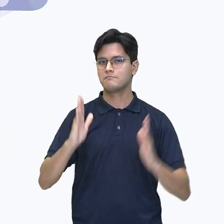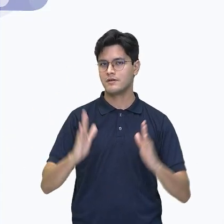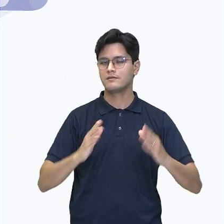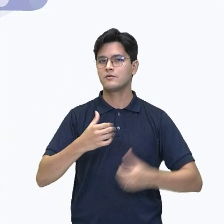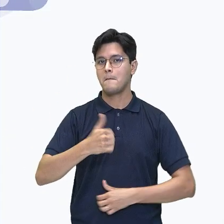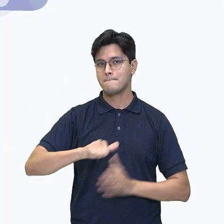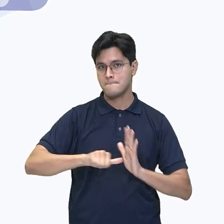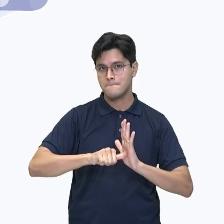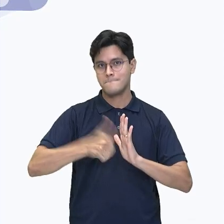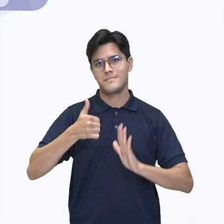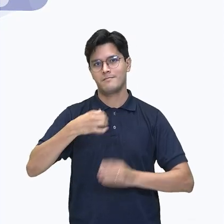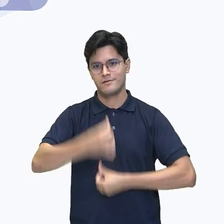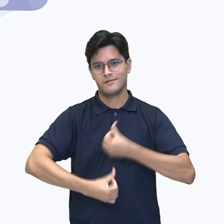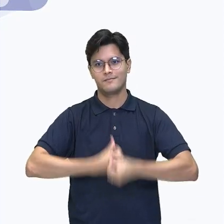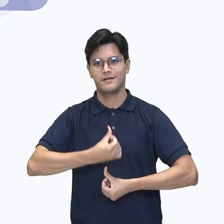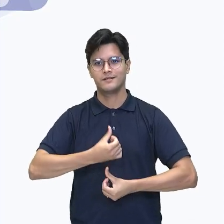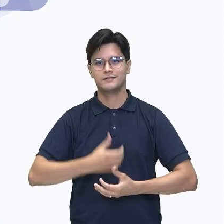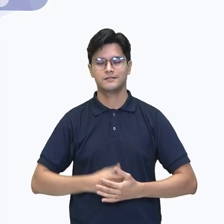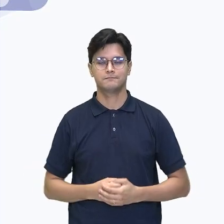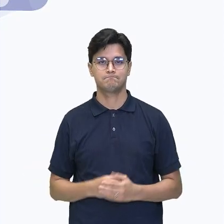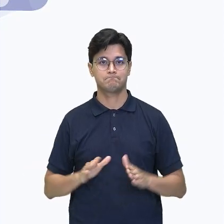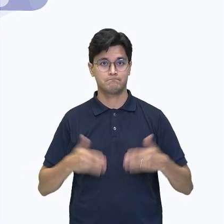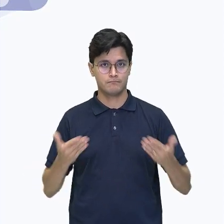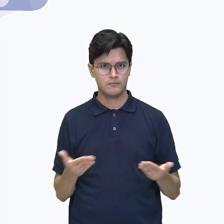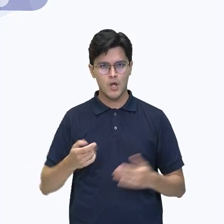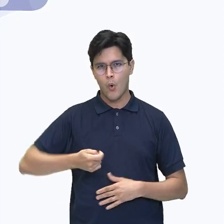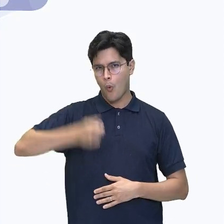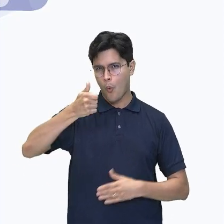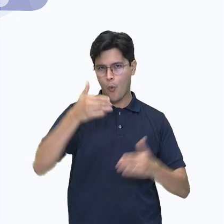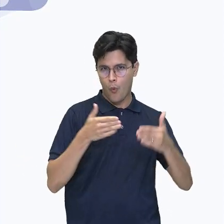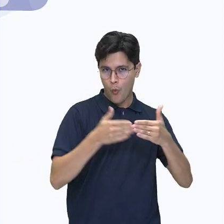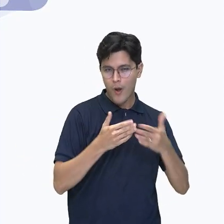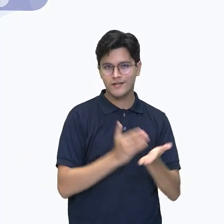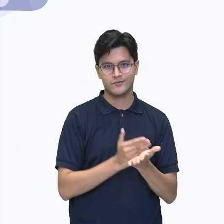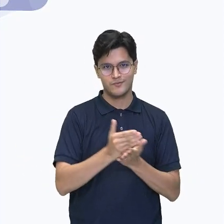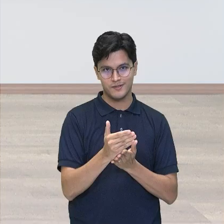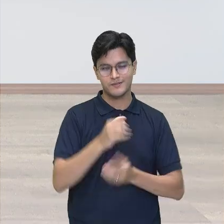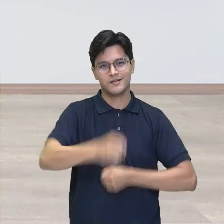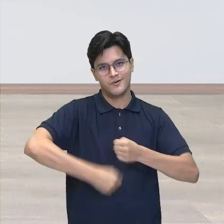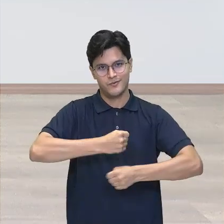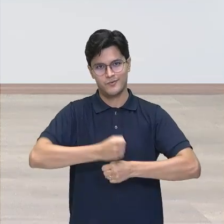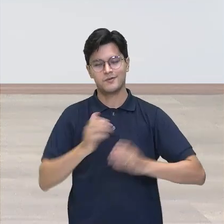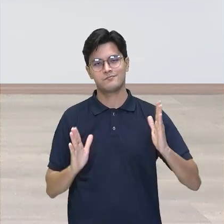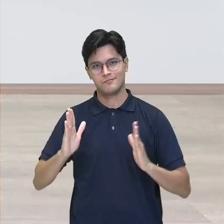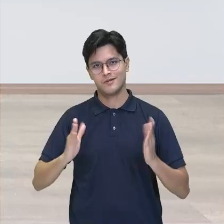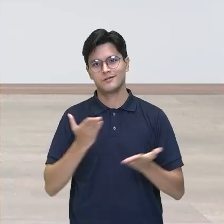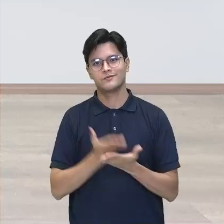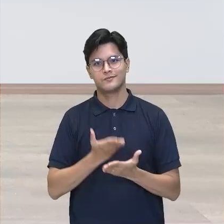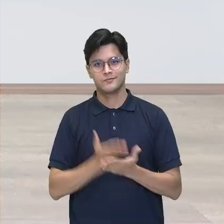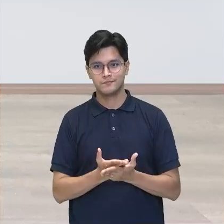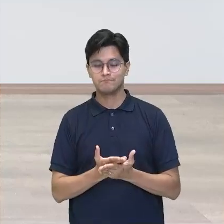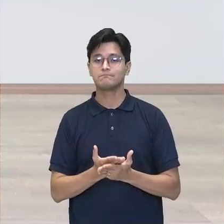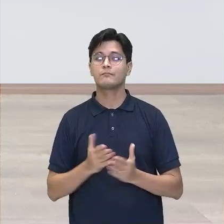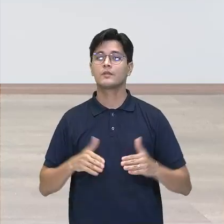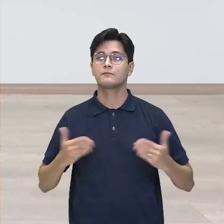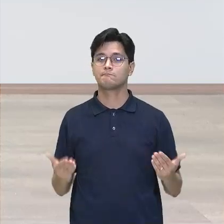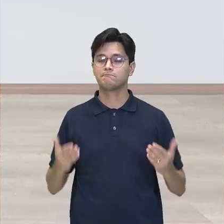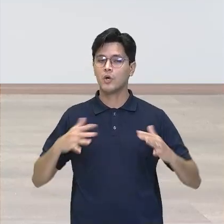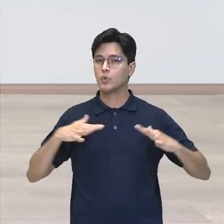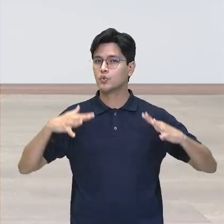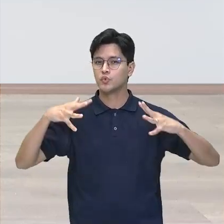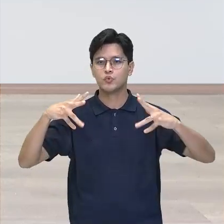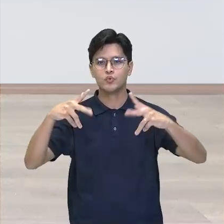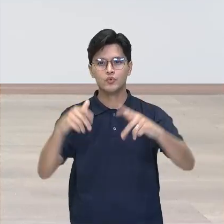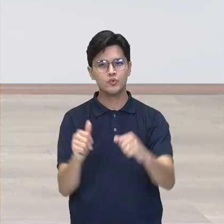professores. Então, a gente está aí às portas de iniciar o ano letivo. Sim. Então, todos vocês já vão começar aí a